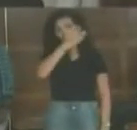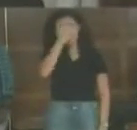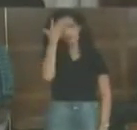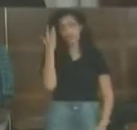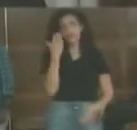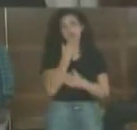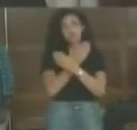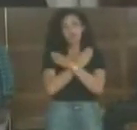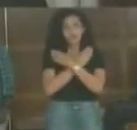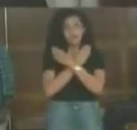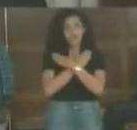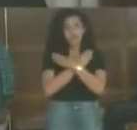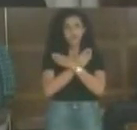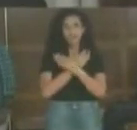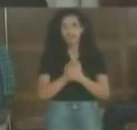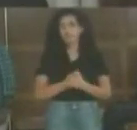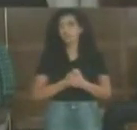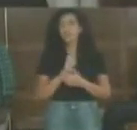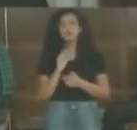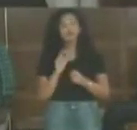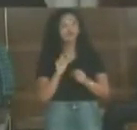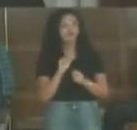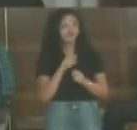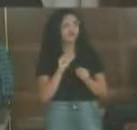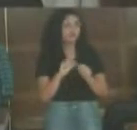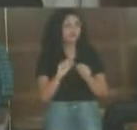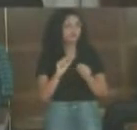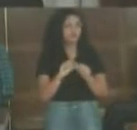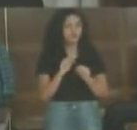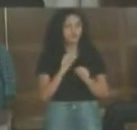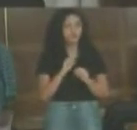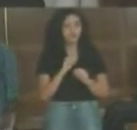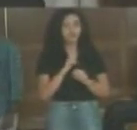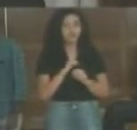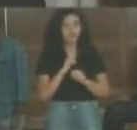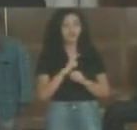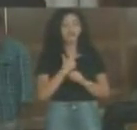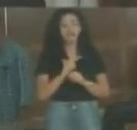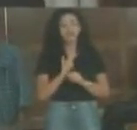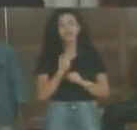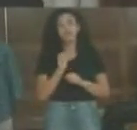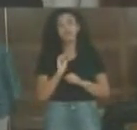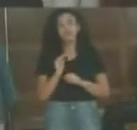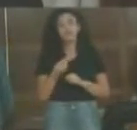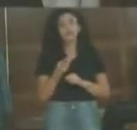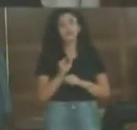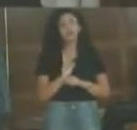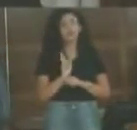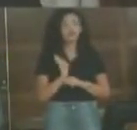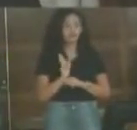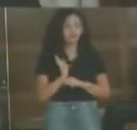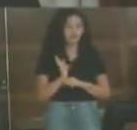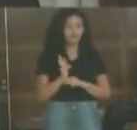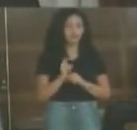estão desempregados. O que que você faria com 20 milhões de reais?